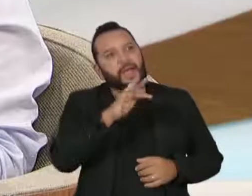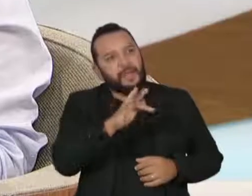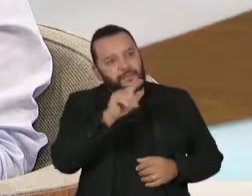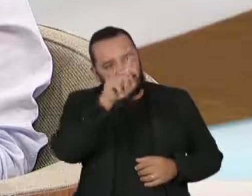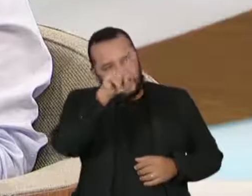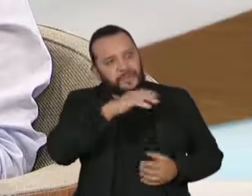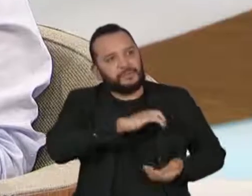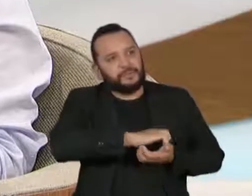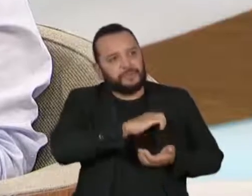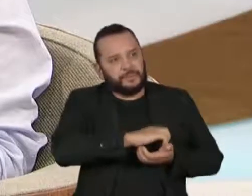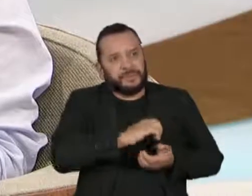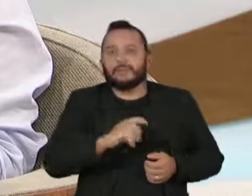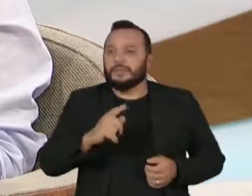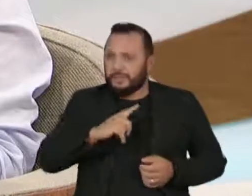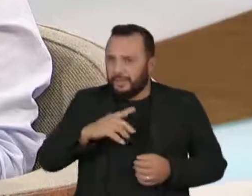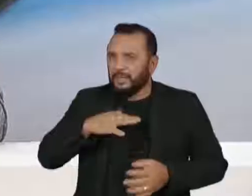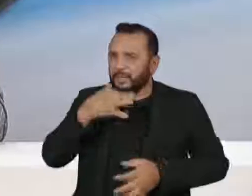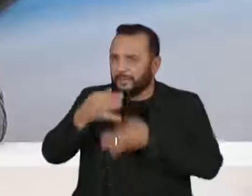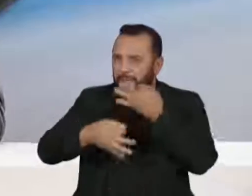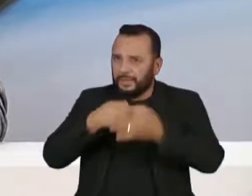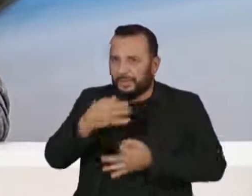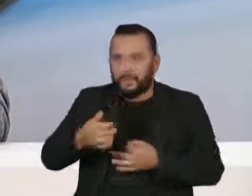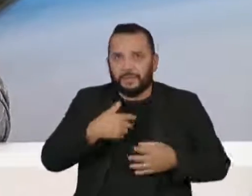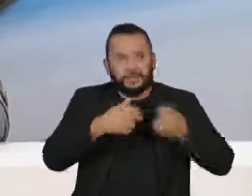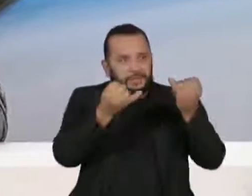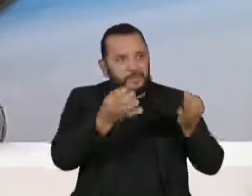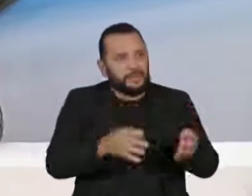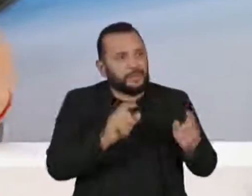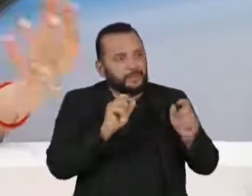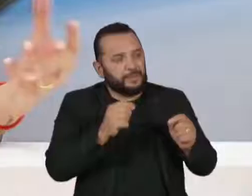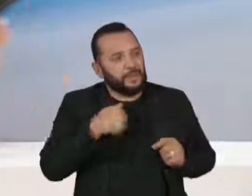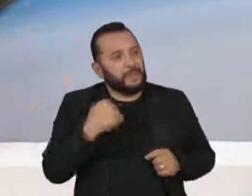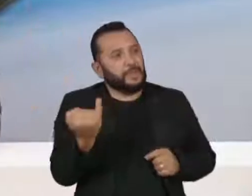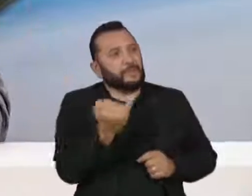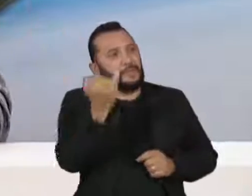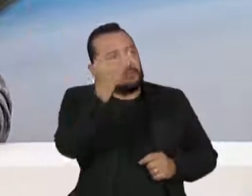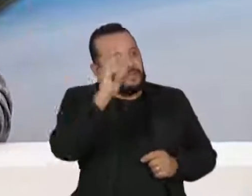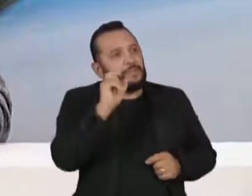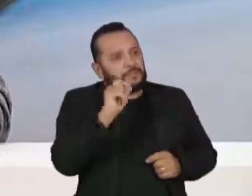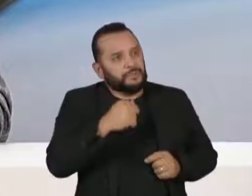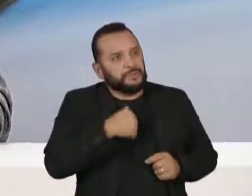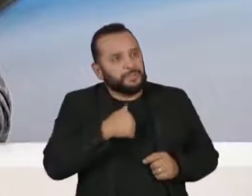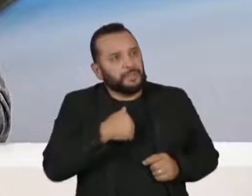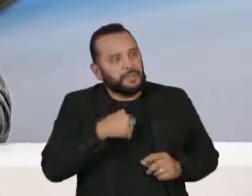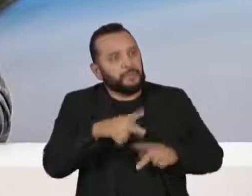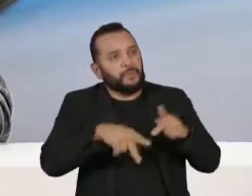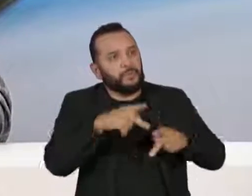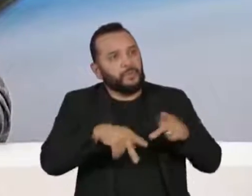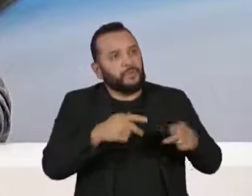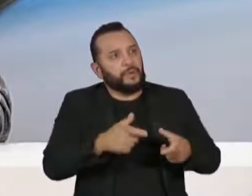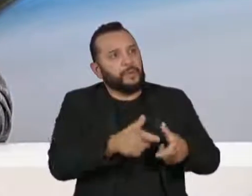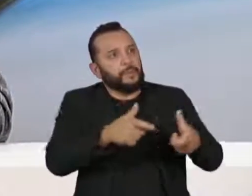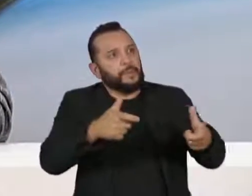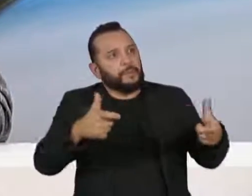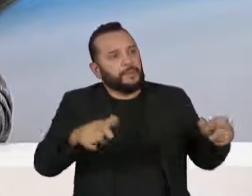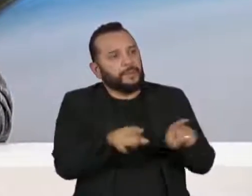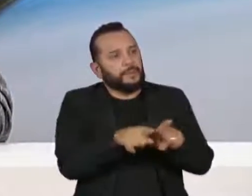visto esse tipo de manifestações, inclusive falando a respeito da importância para o próprio crescimento da